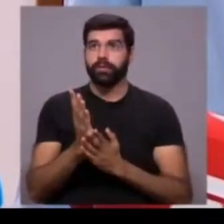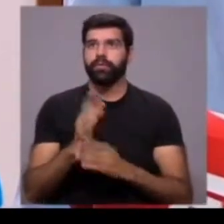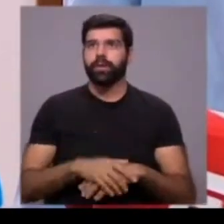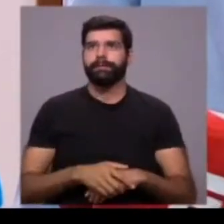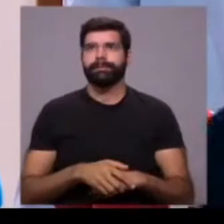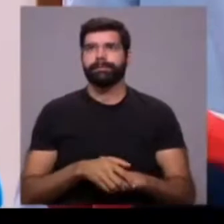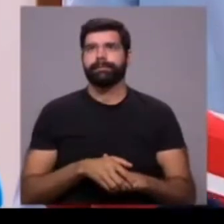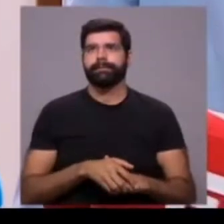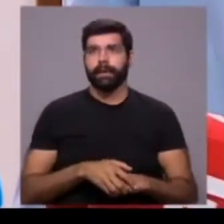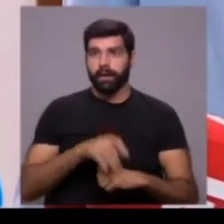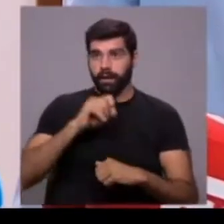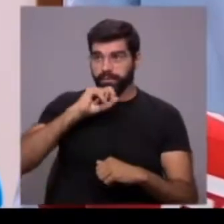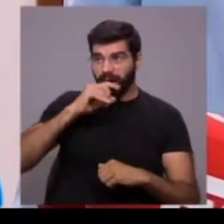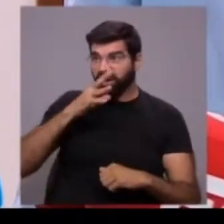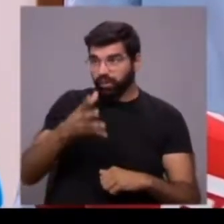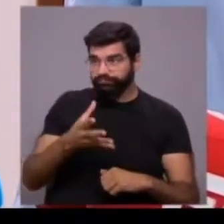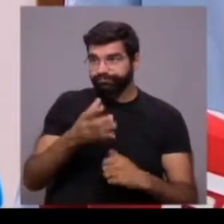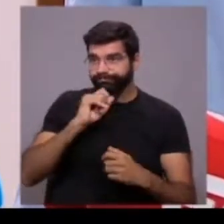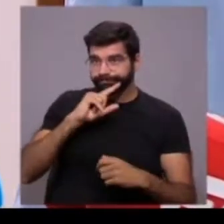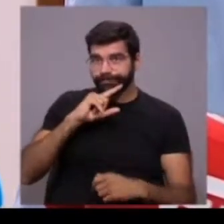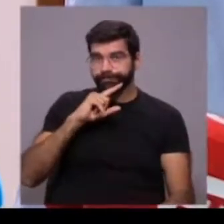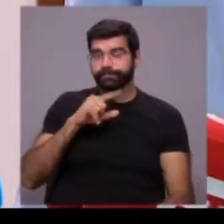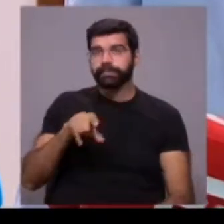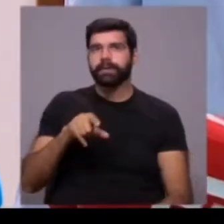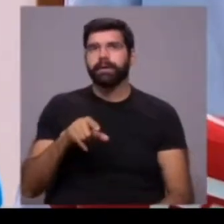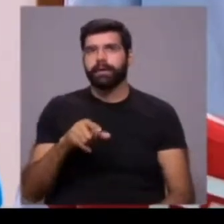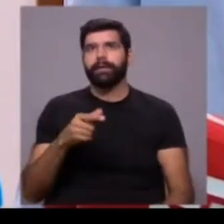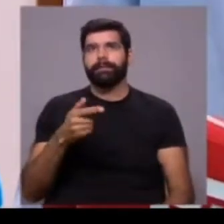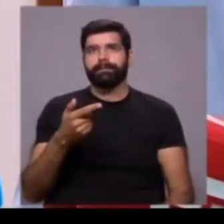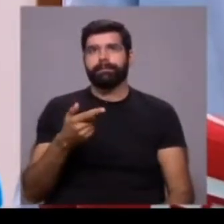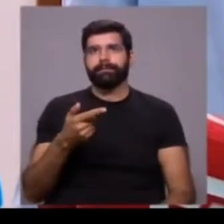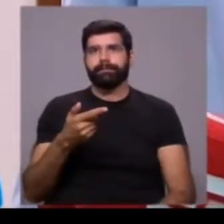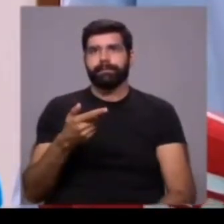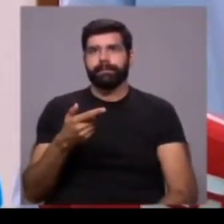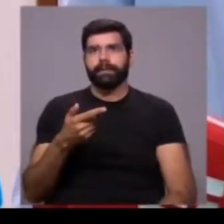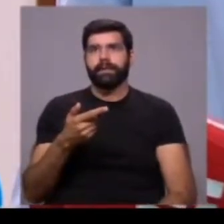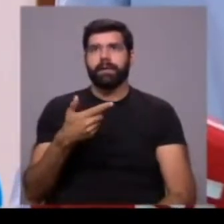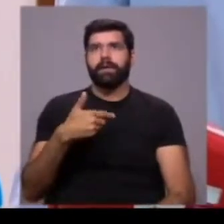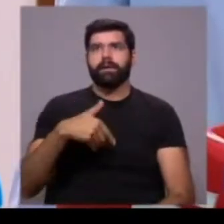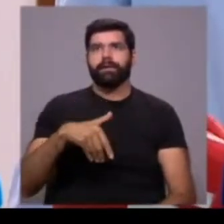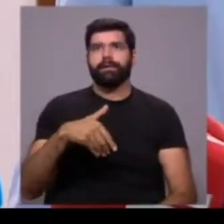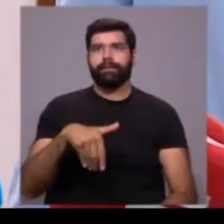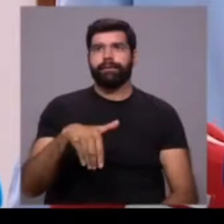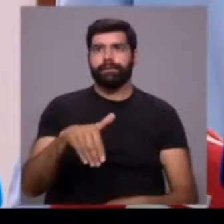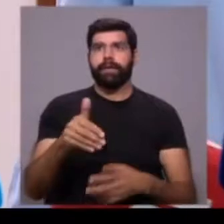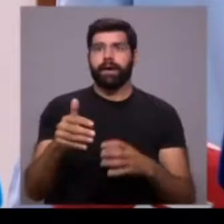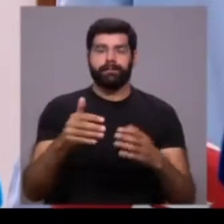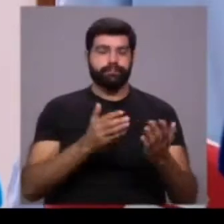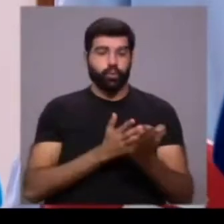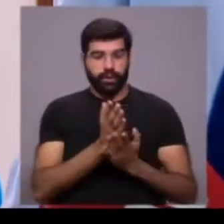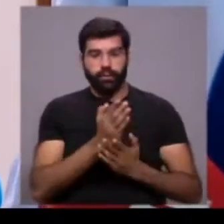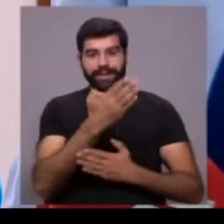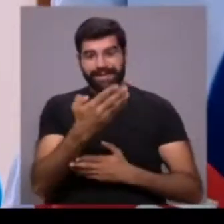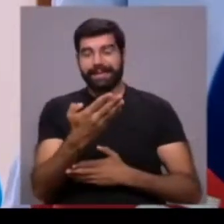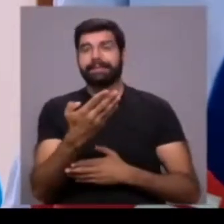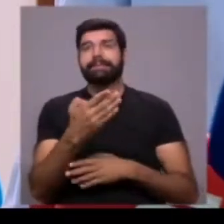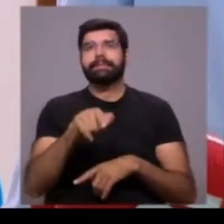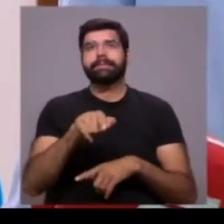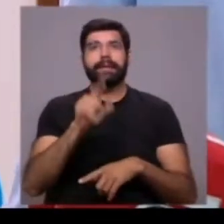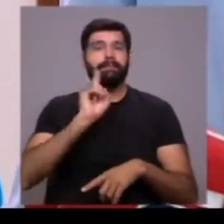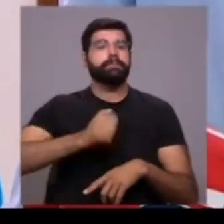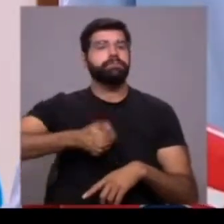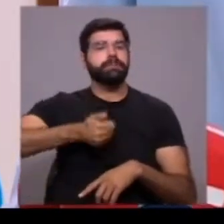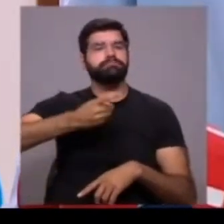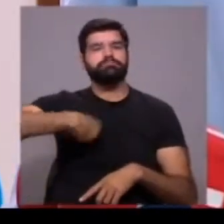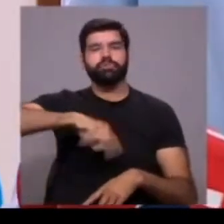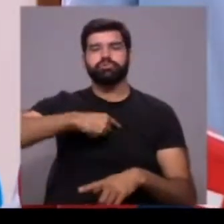posso continuar de Vamos hoje e portanto é absolutamente fundamental todos